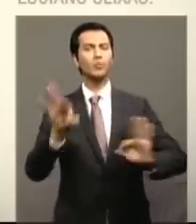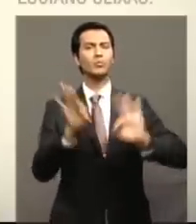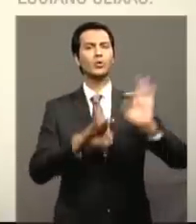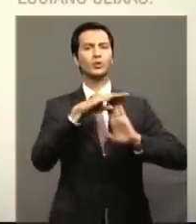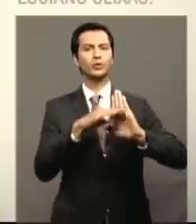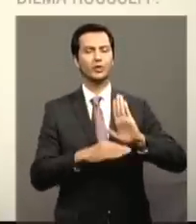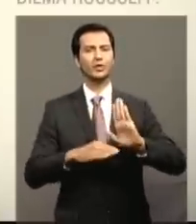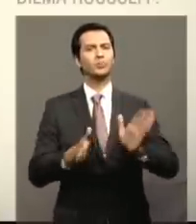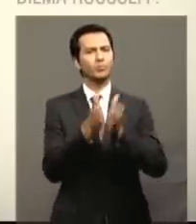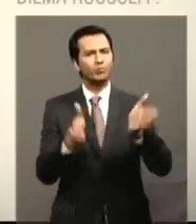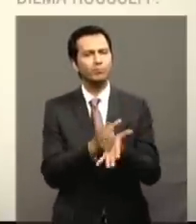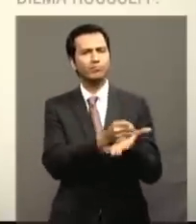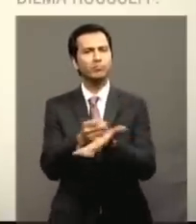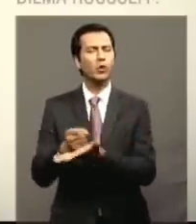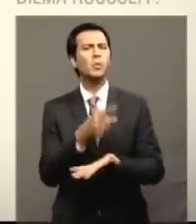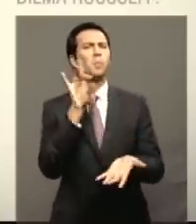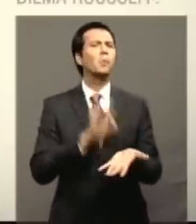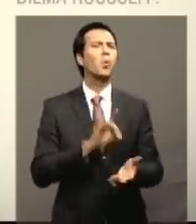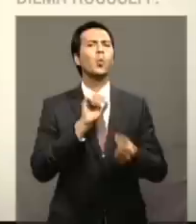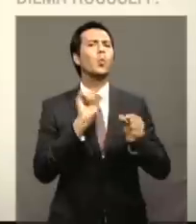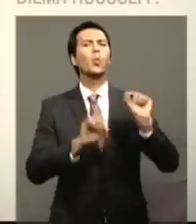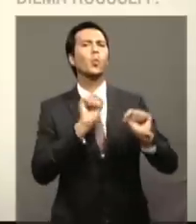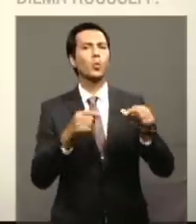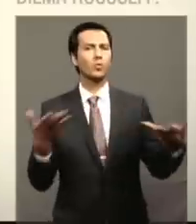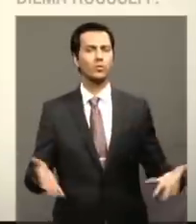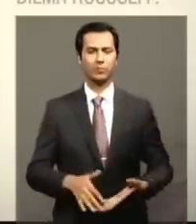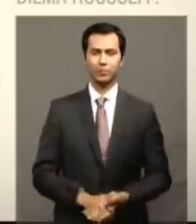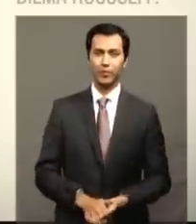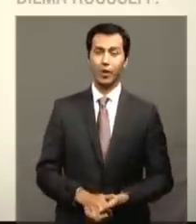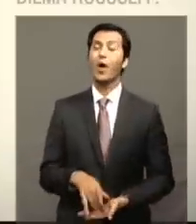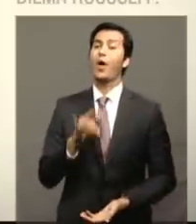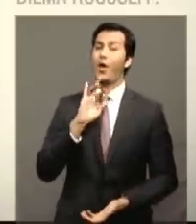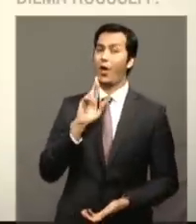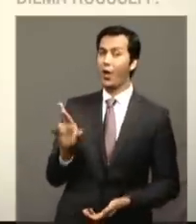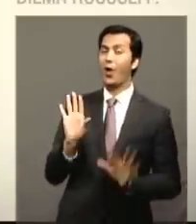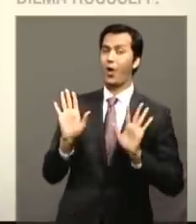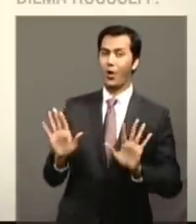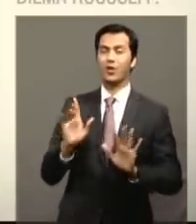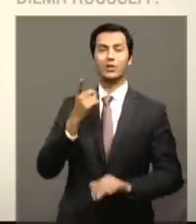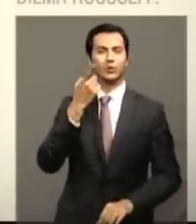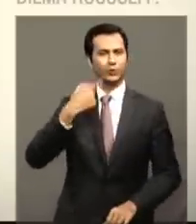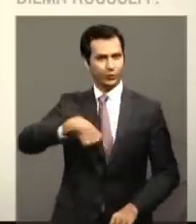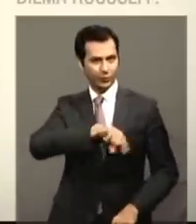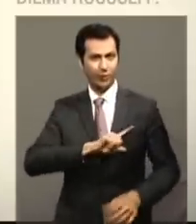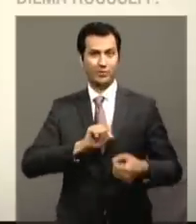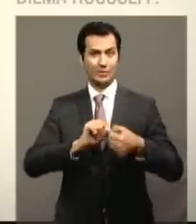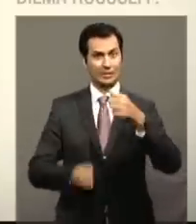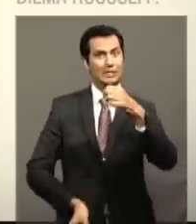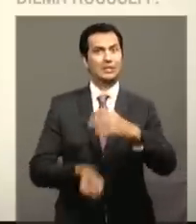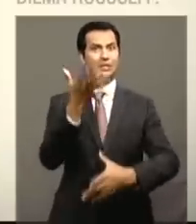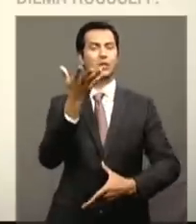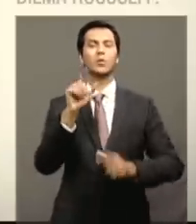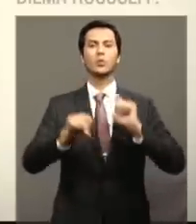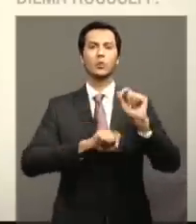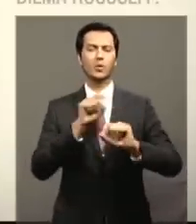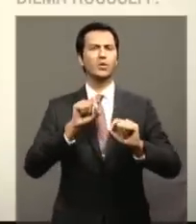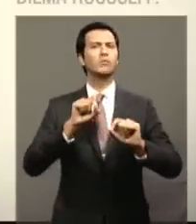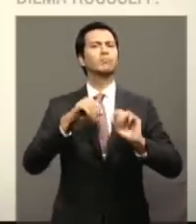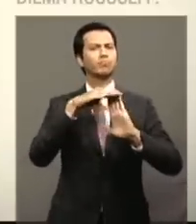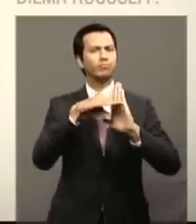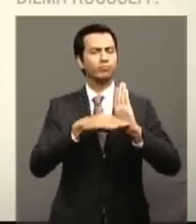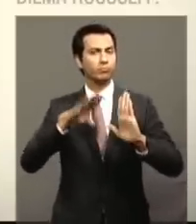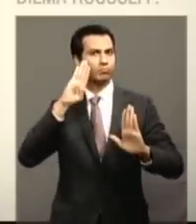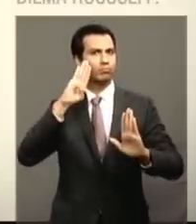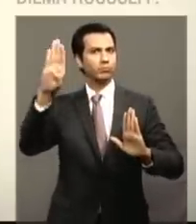na prática olha Luciano nós acabamos de lançar uma das ações prioritárias do plano que é o